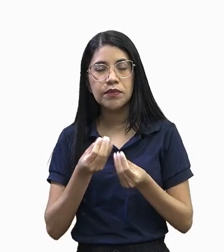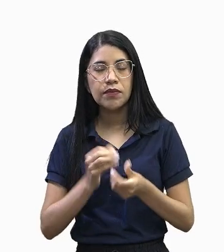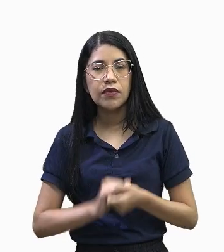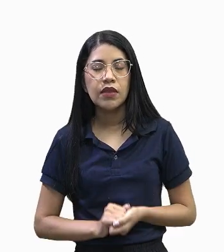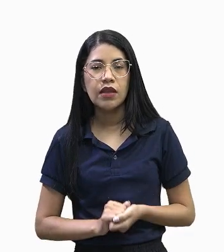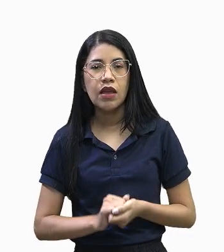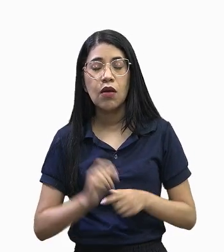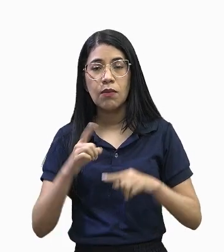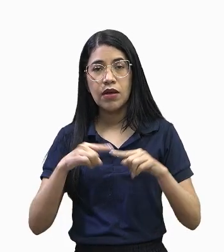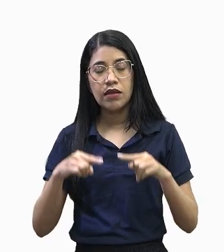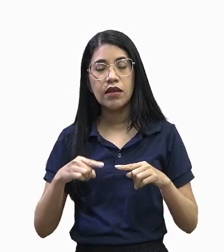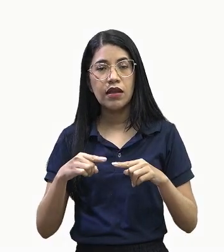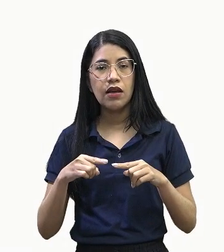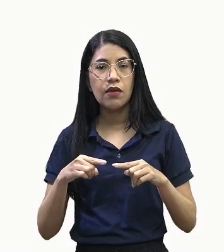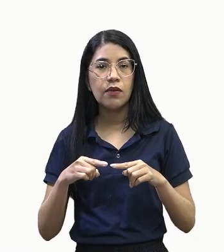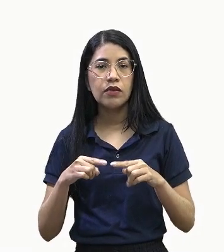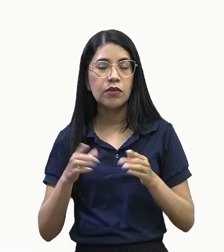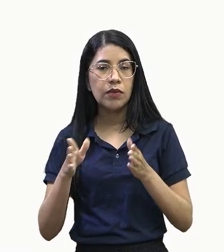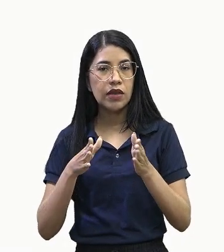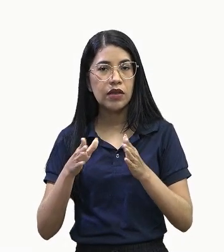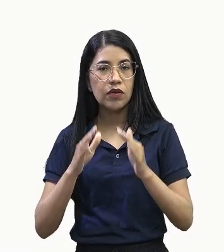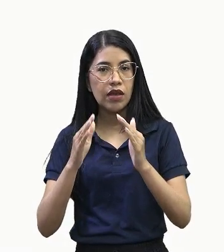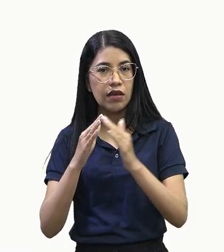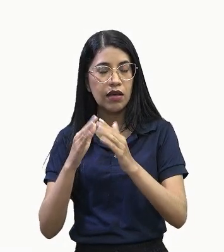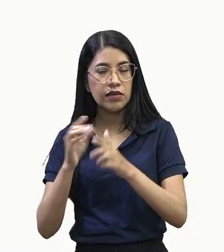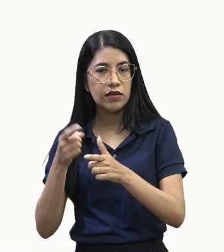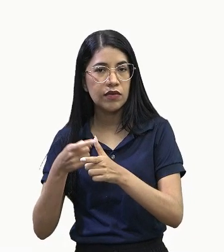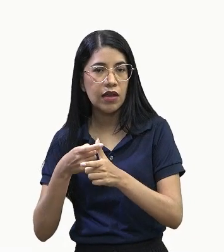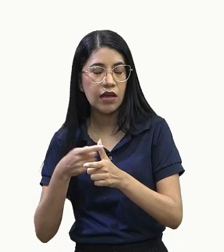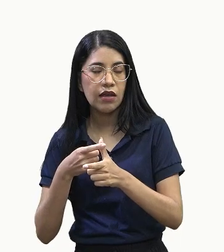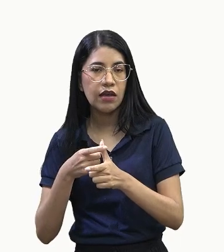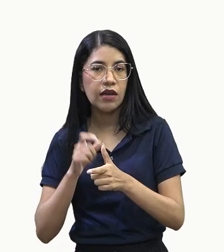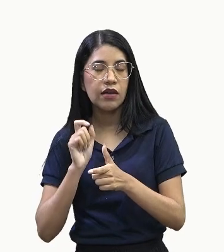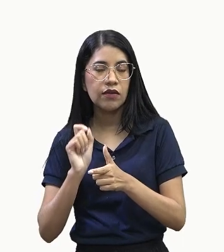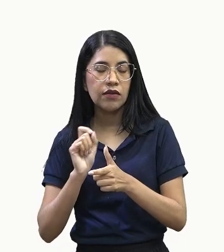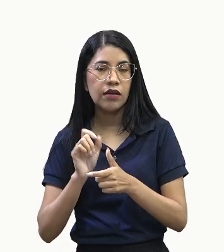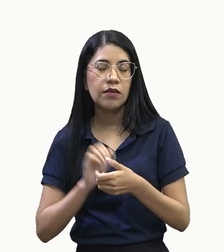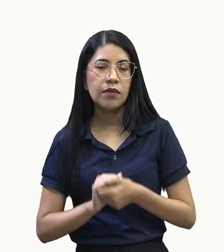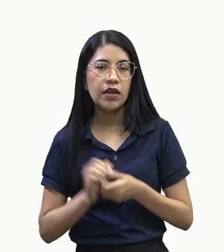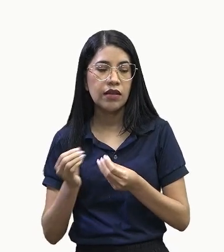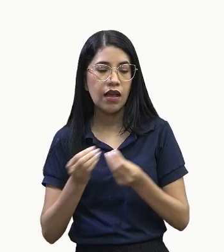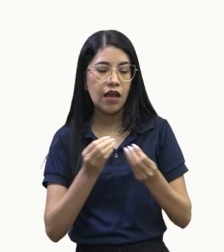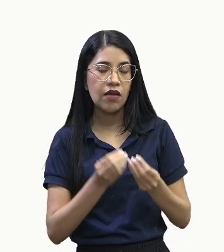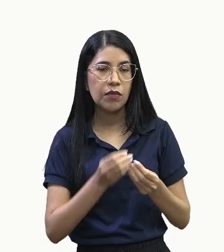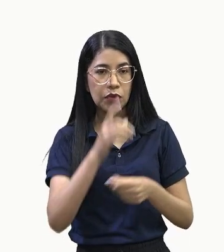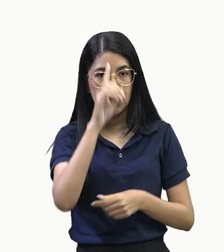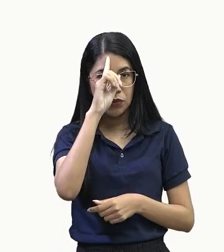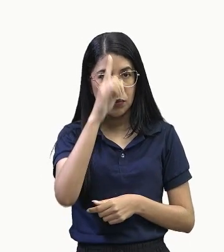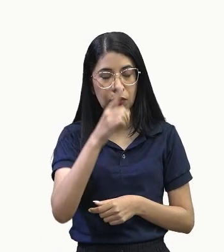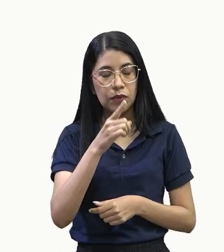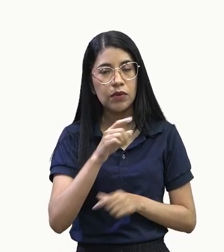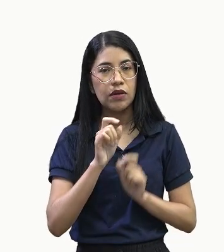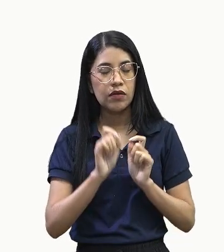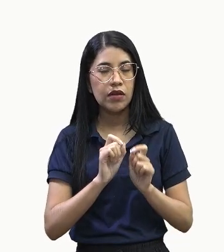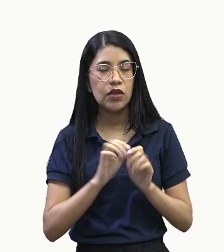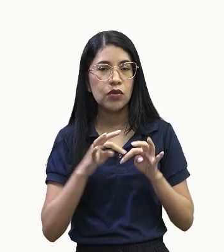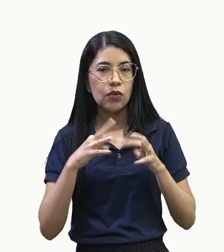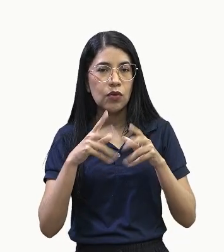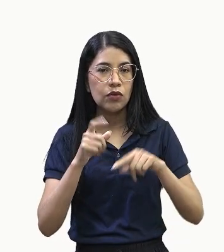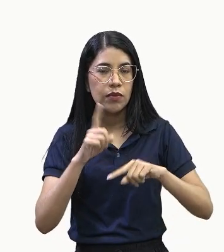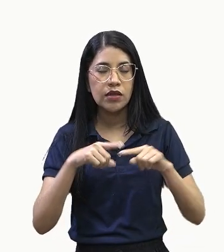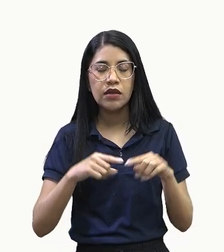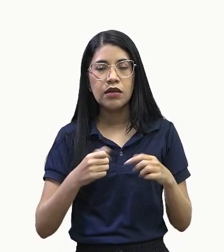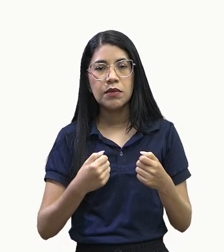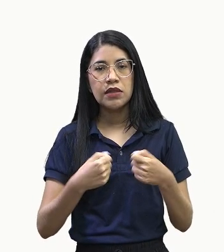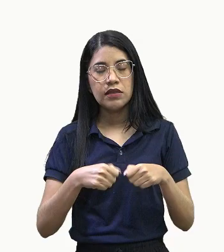mercadoria que o barracão fornecia para o seringueiro? Era tudo que ele precisava